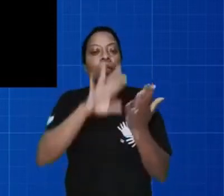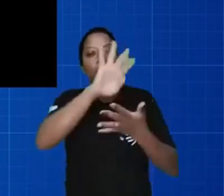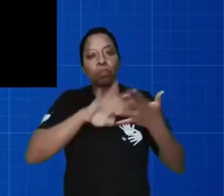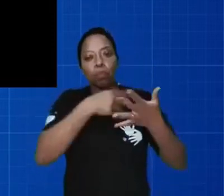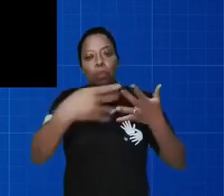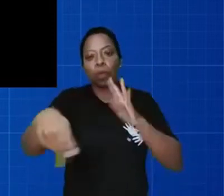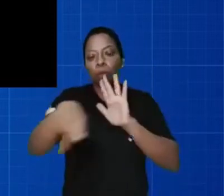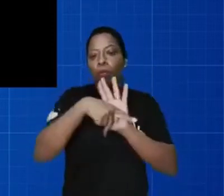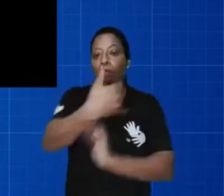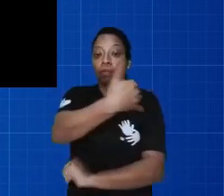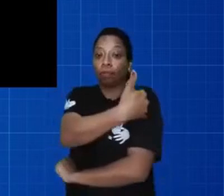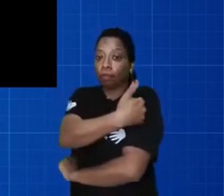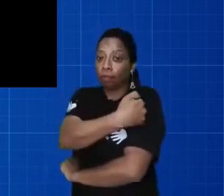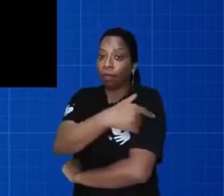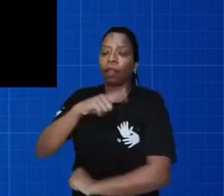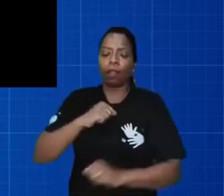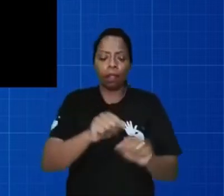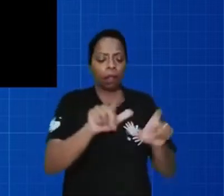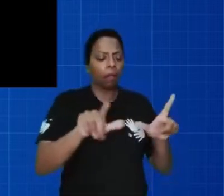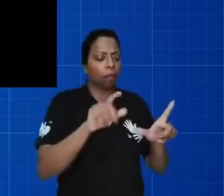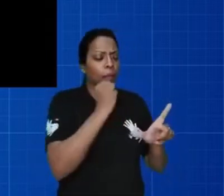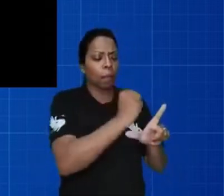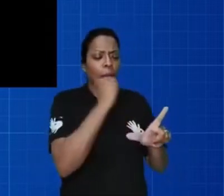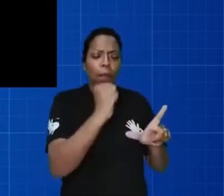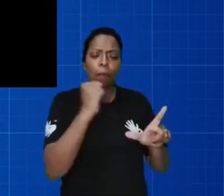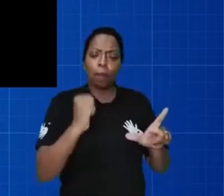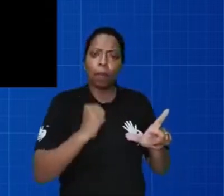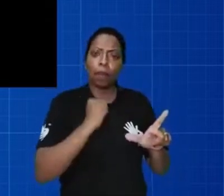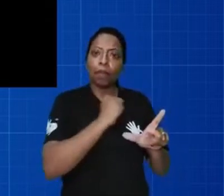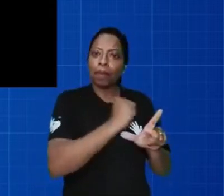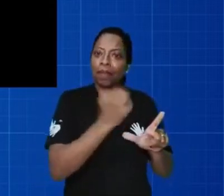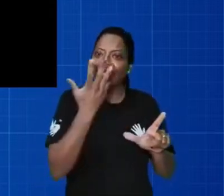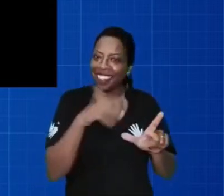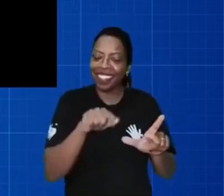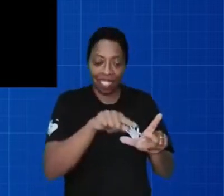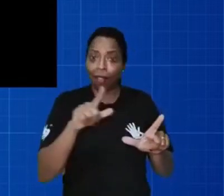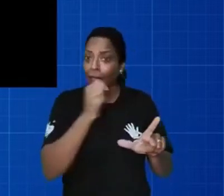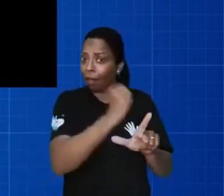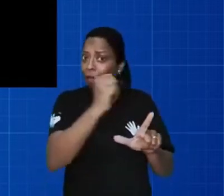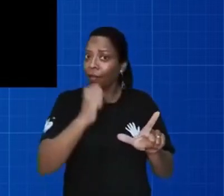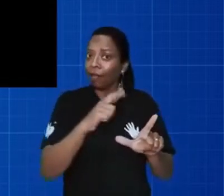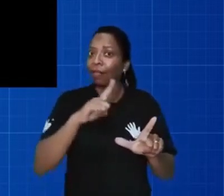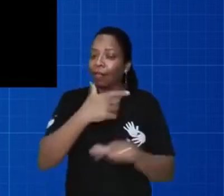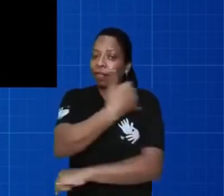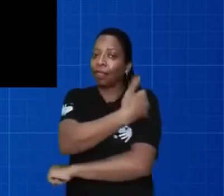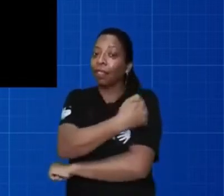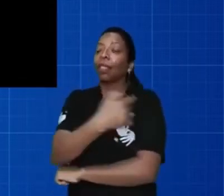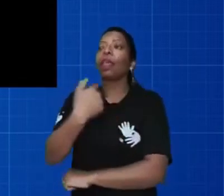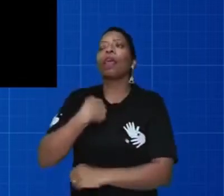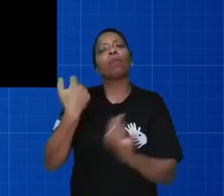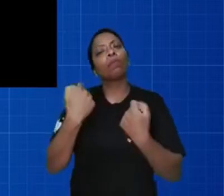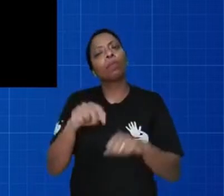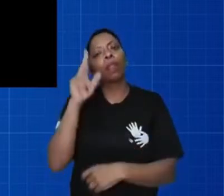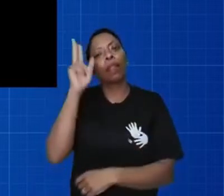retomar um pouquinho a importância que teve cada doença dessas dali. Qual que é o problema, o que